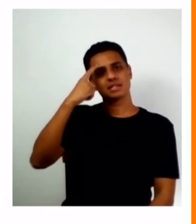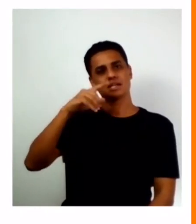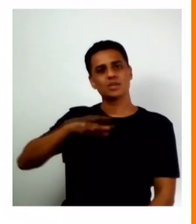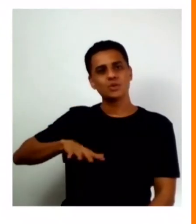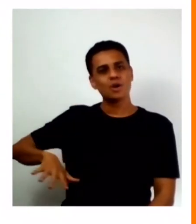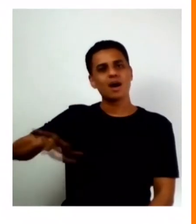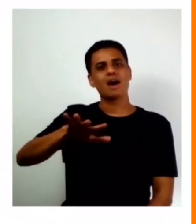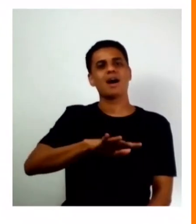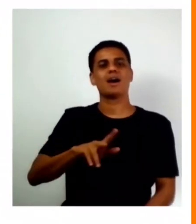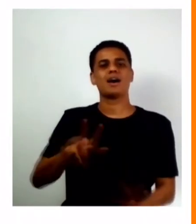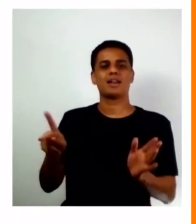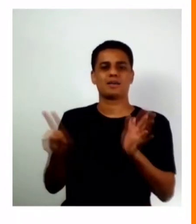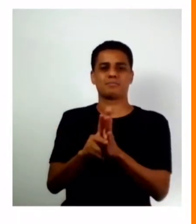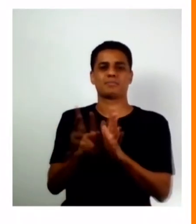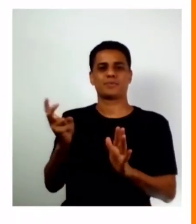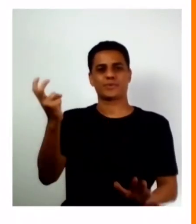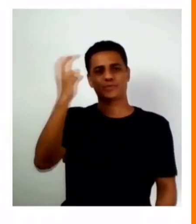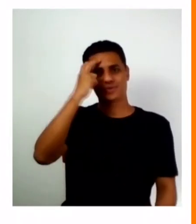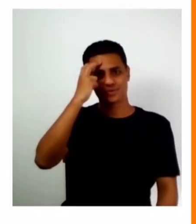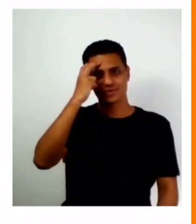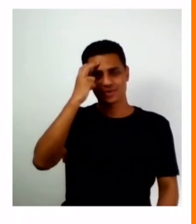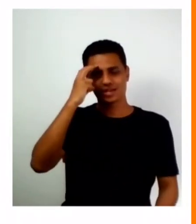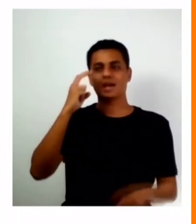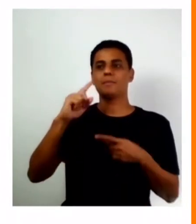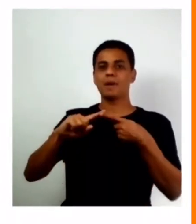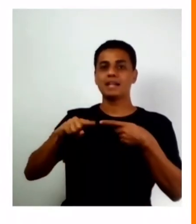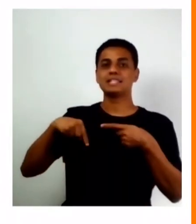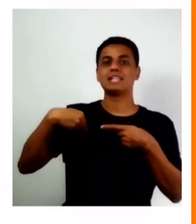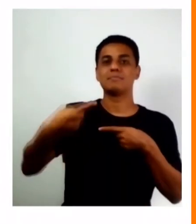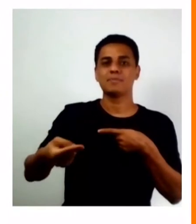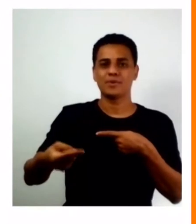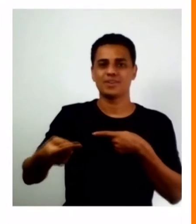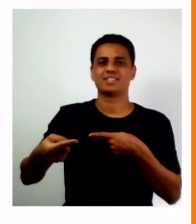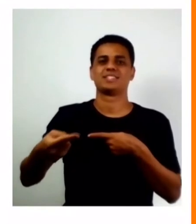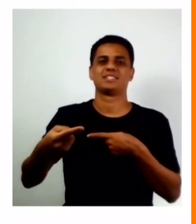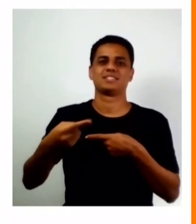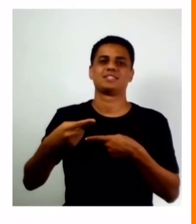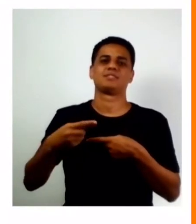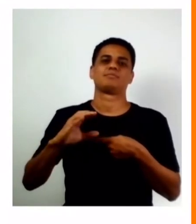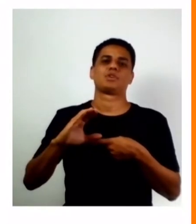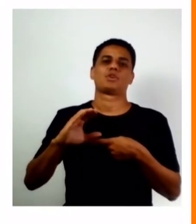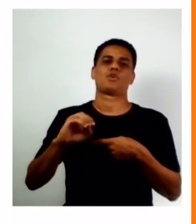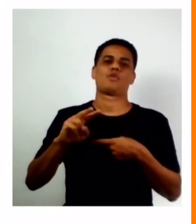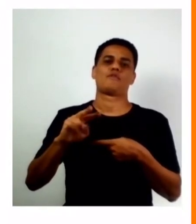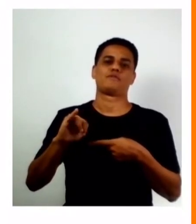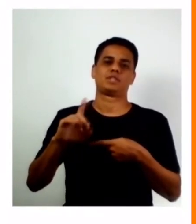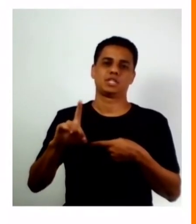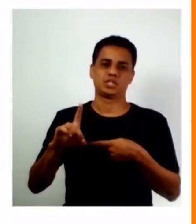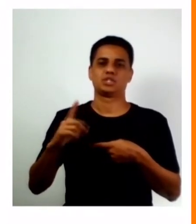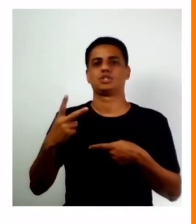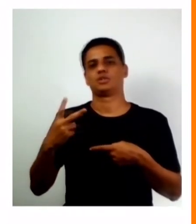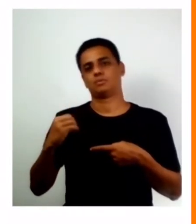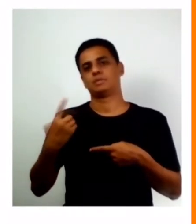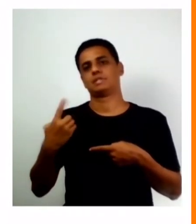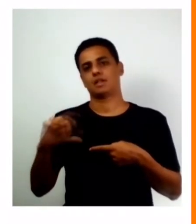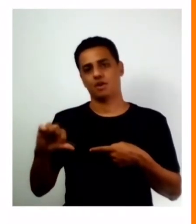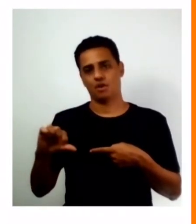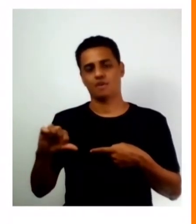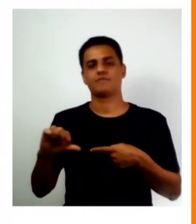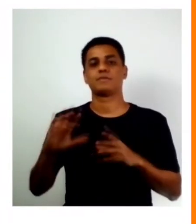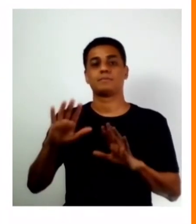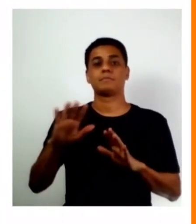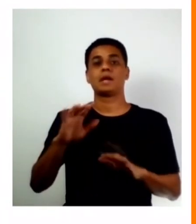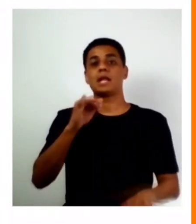para o post-Covid 19. Por exemplo, esta crise ha